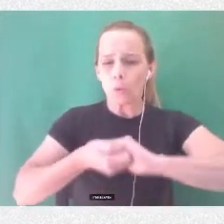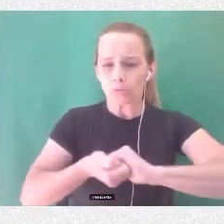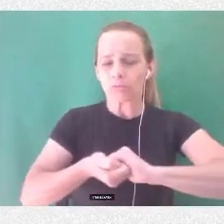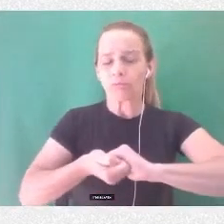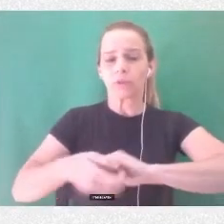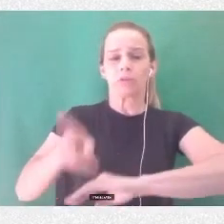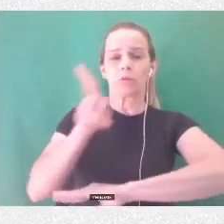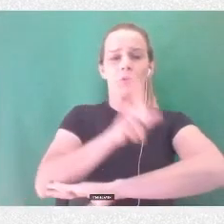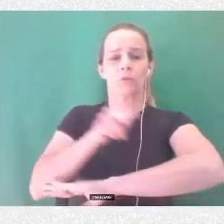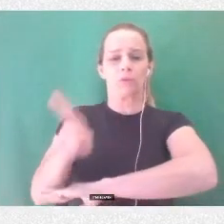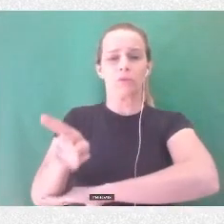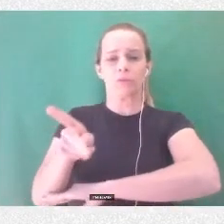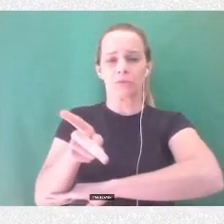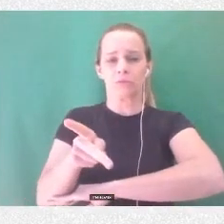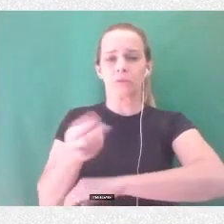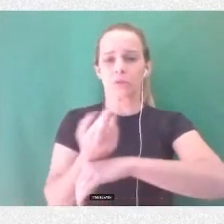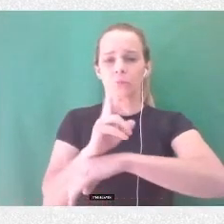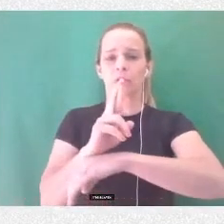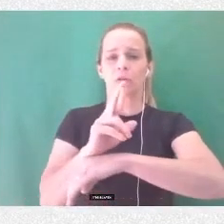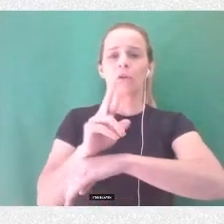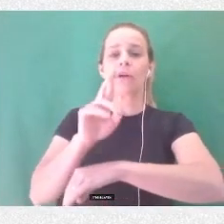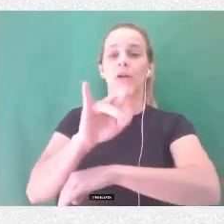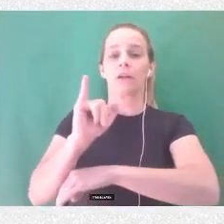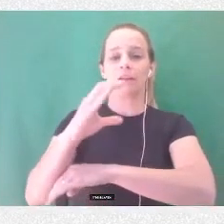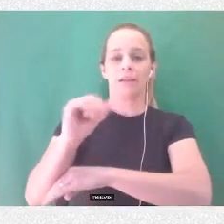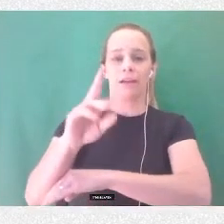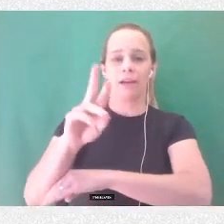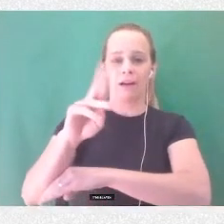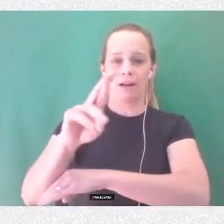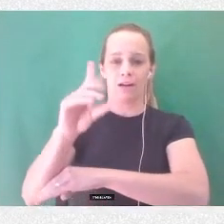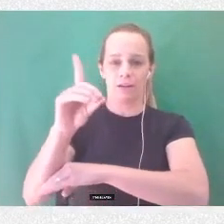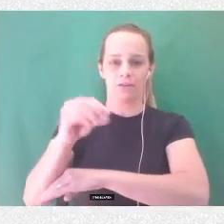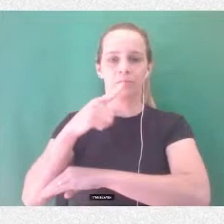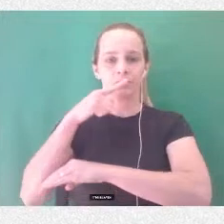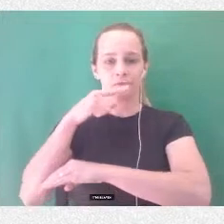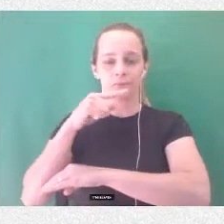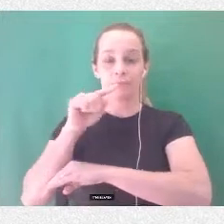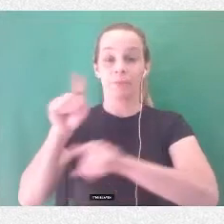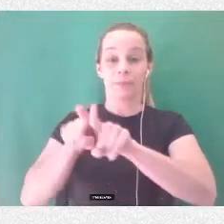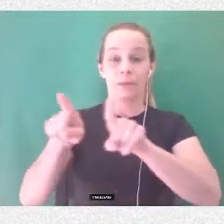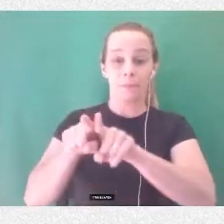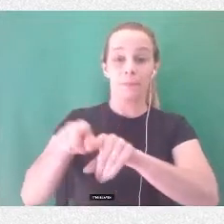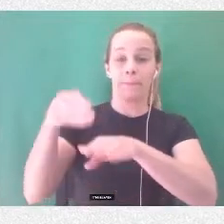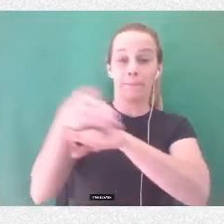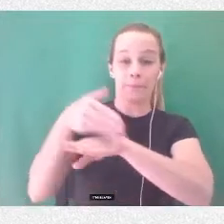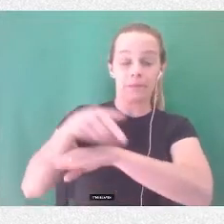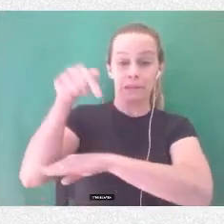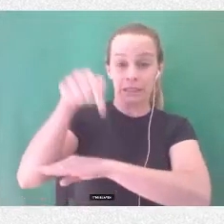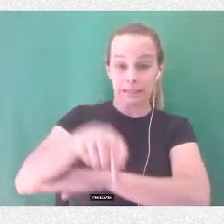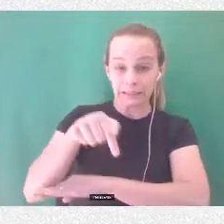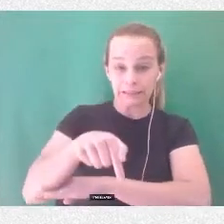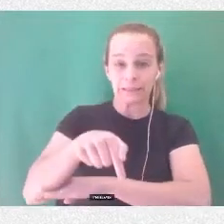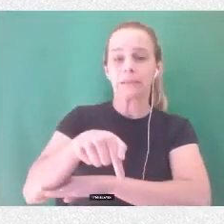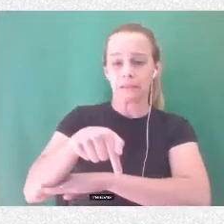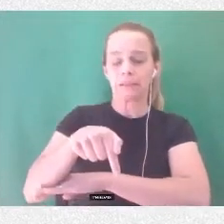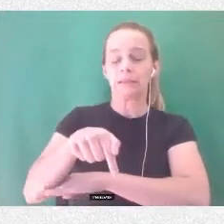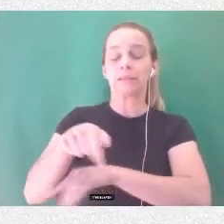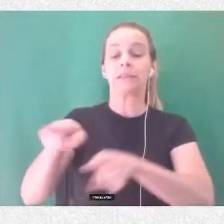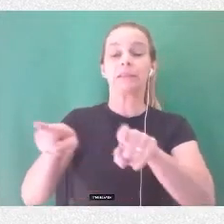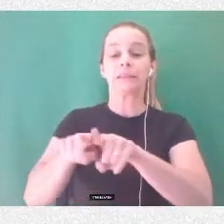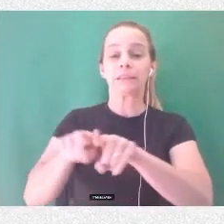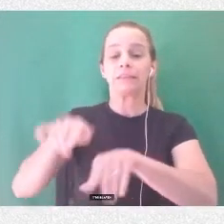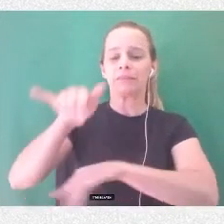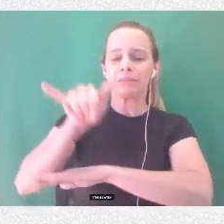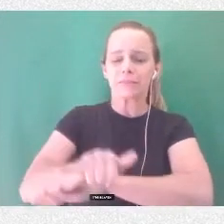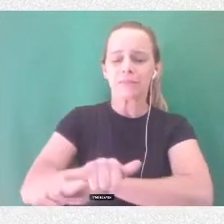professor doutor Ricardo Fonseca e agradecer pela estada aqui e a boa ação que a